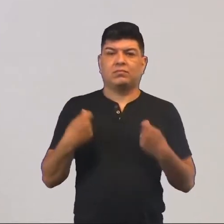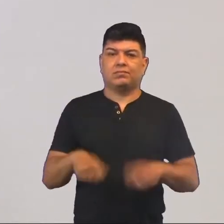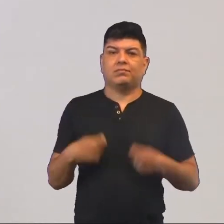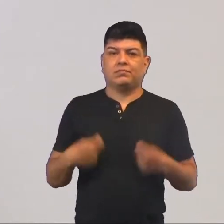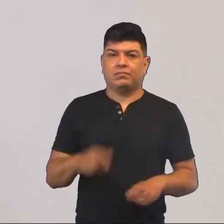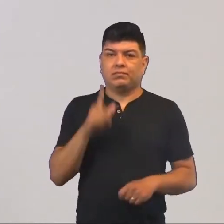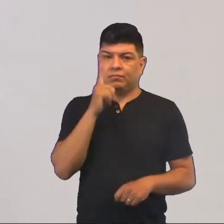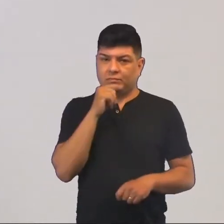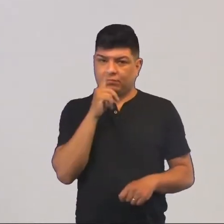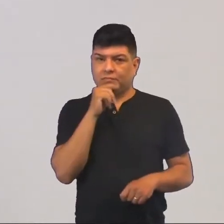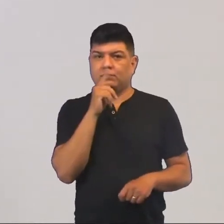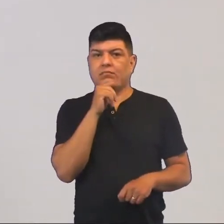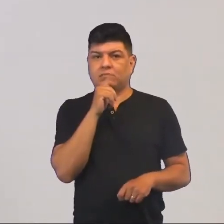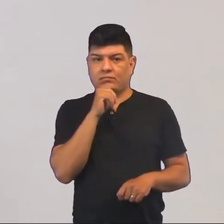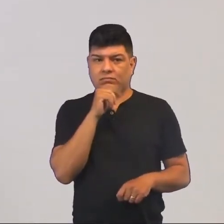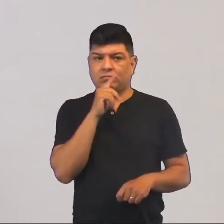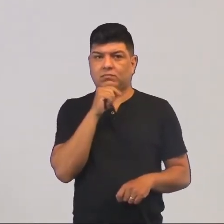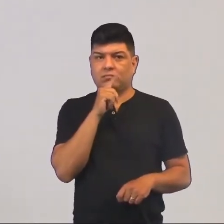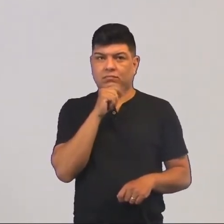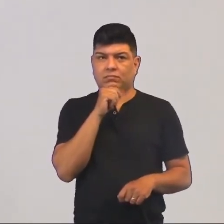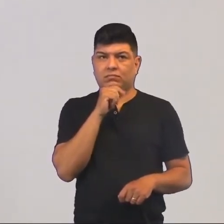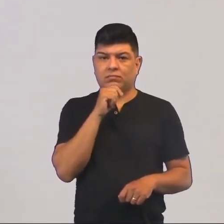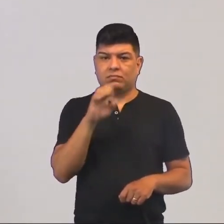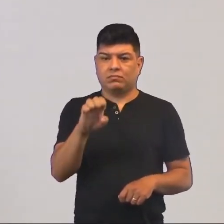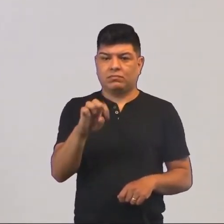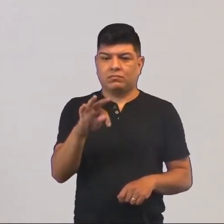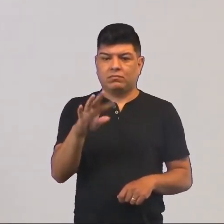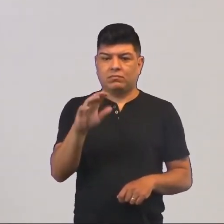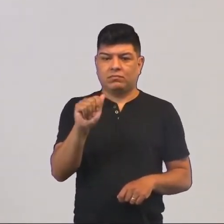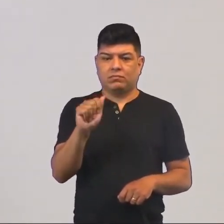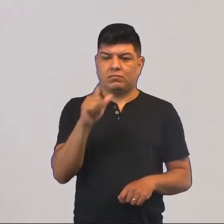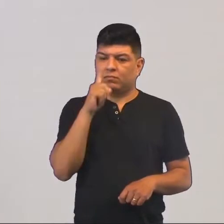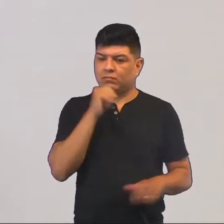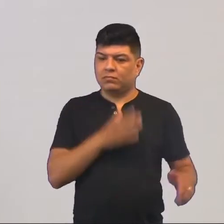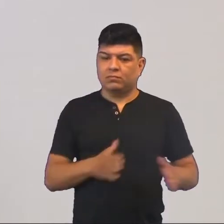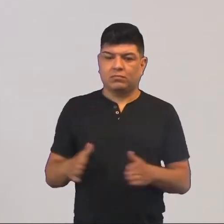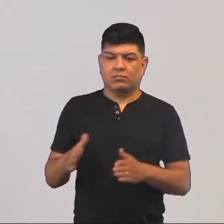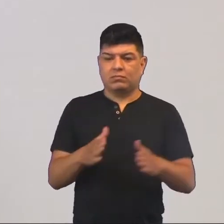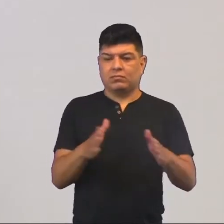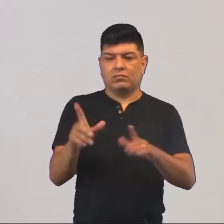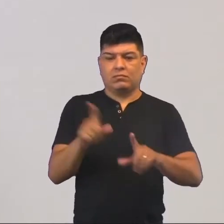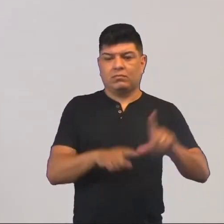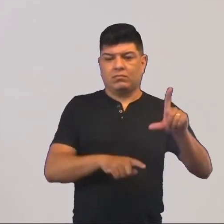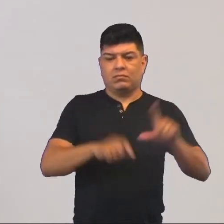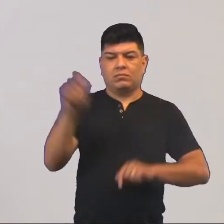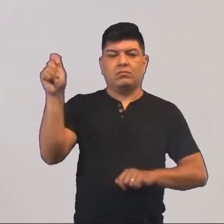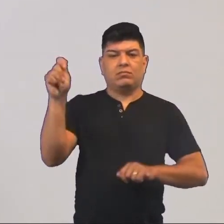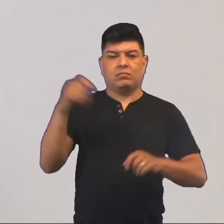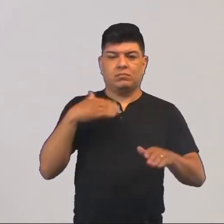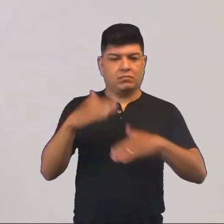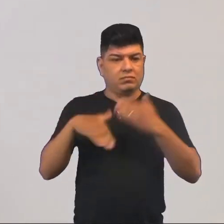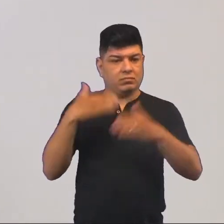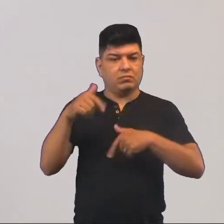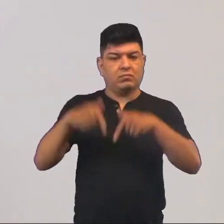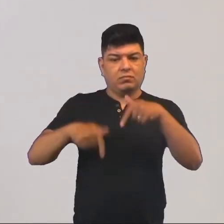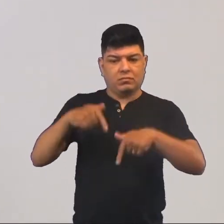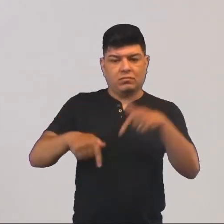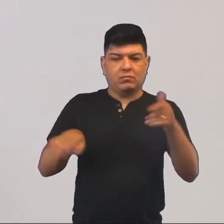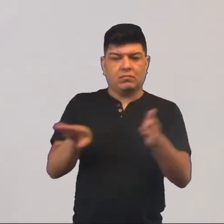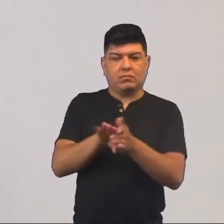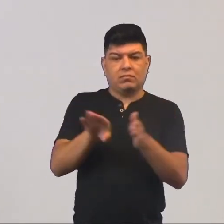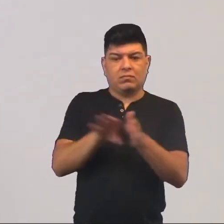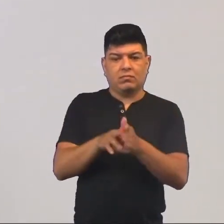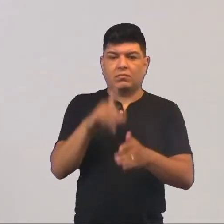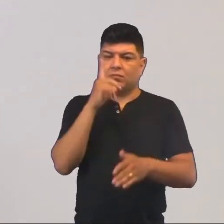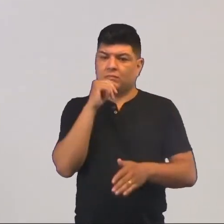do abastecimento de água da ETA que vem do Rio Acre. Faz todo o processo químico até chegar às nossas torneiras, seja